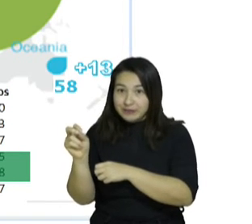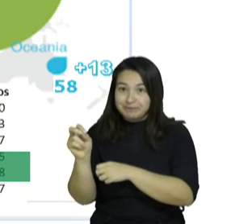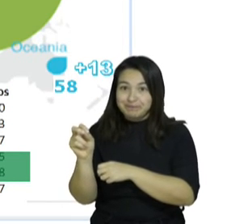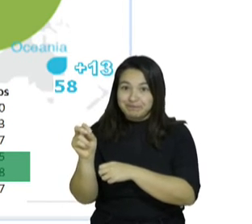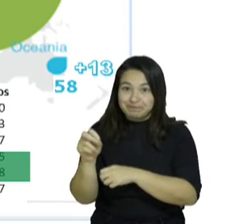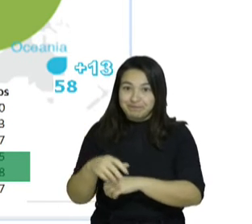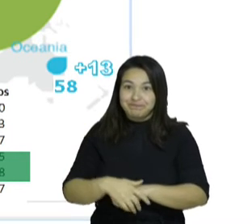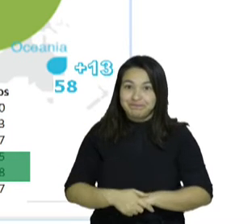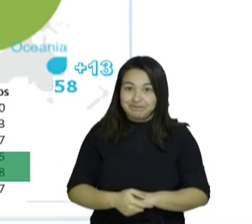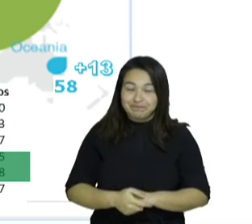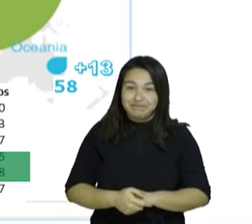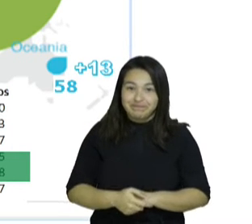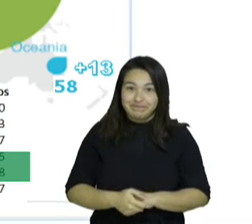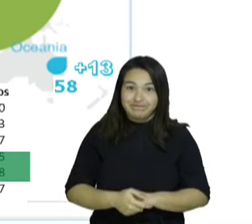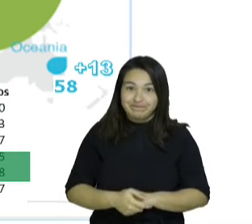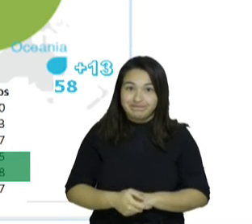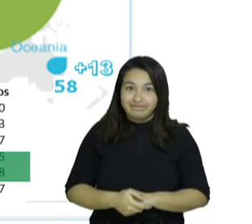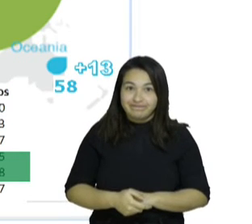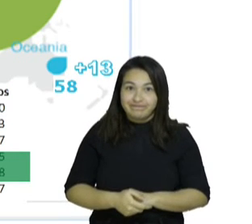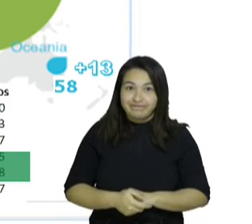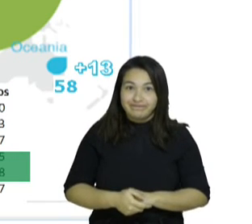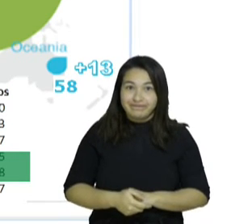tá estimativas